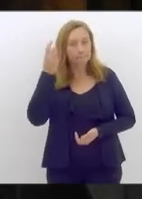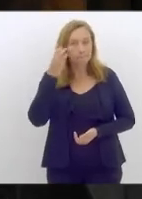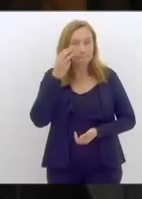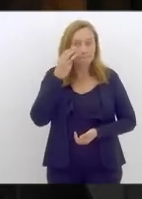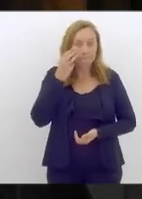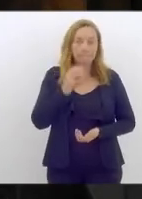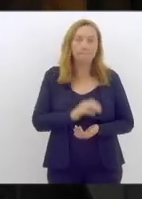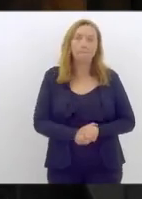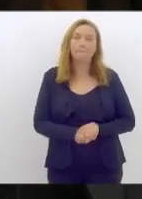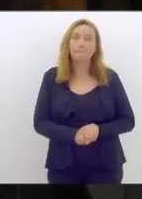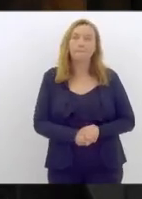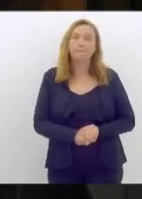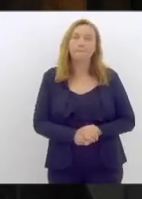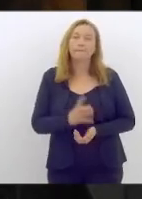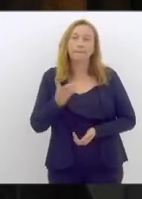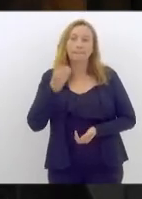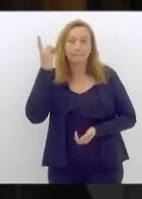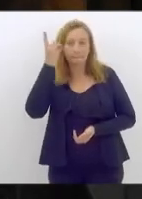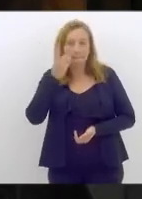carneiro e